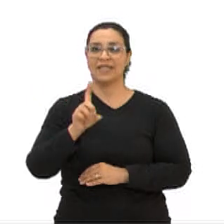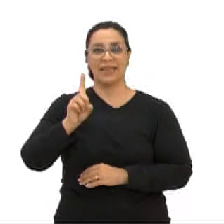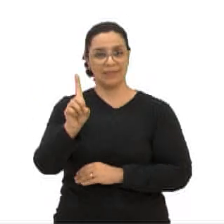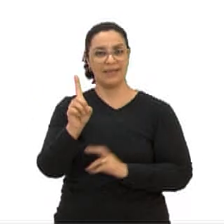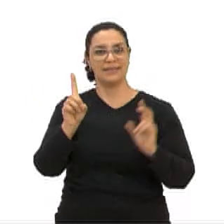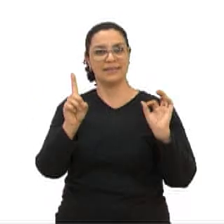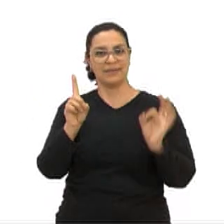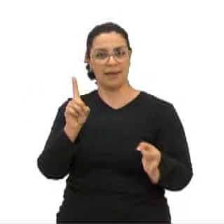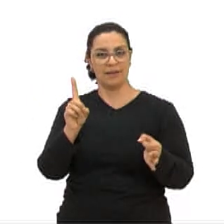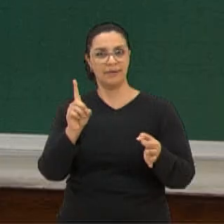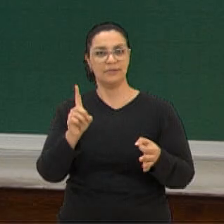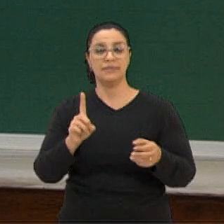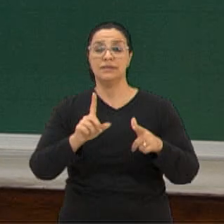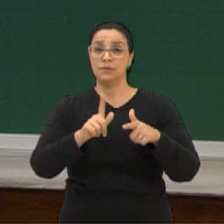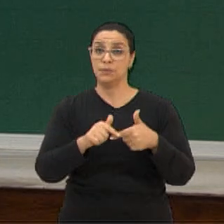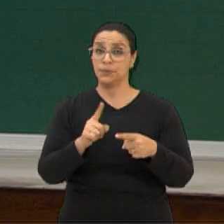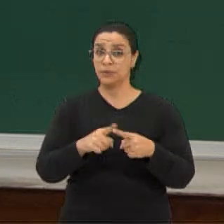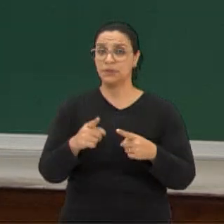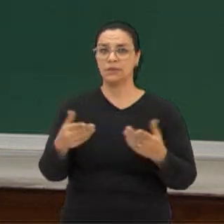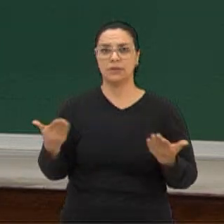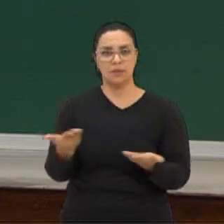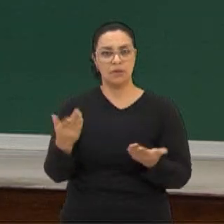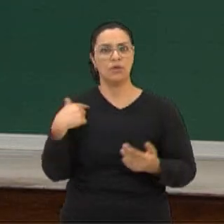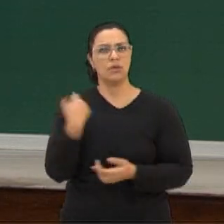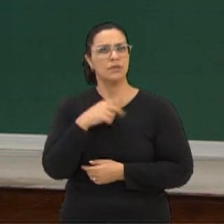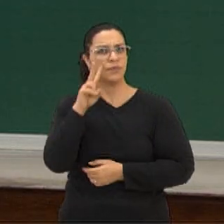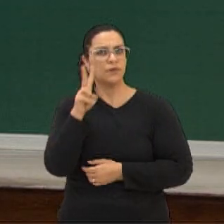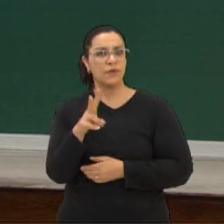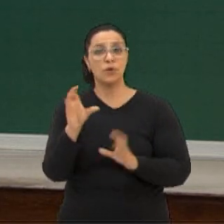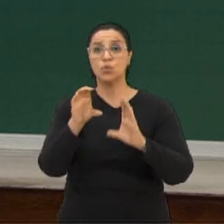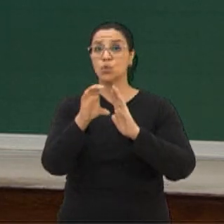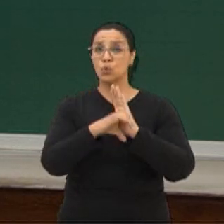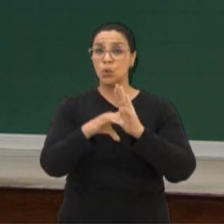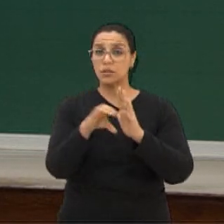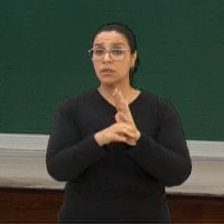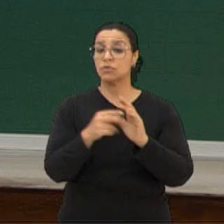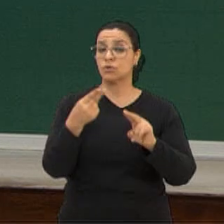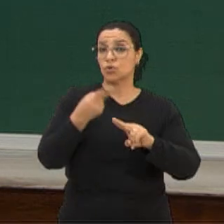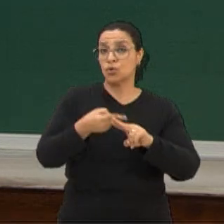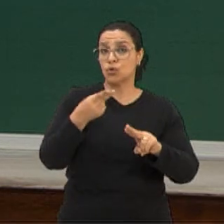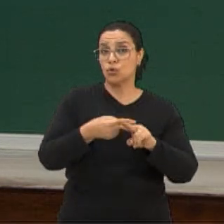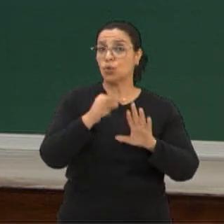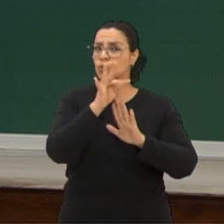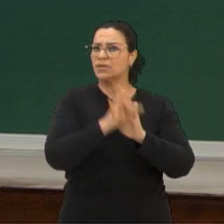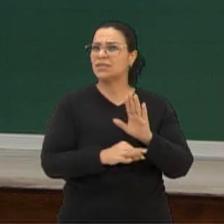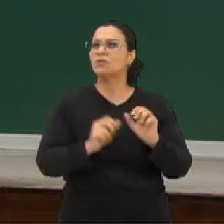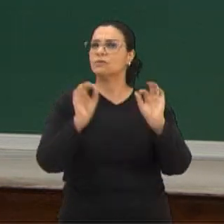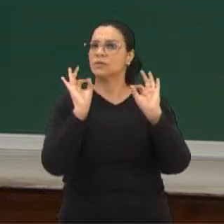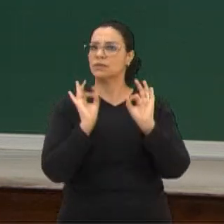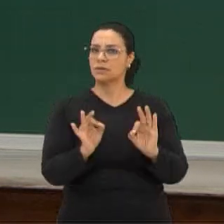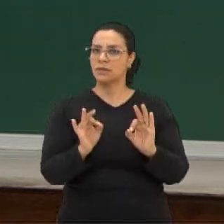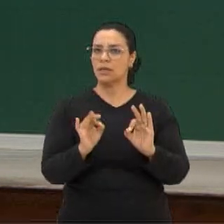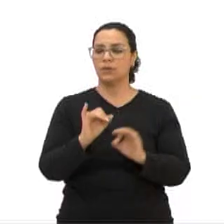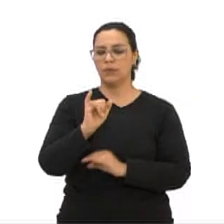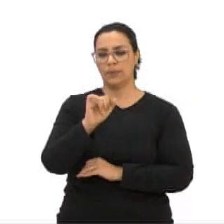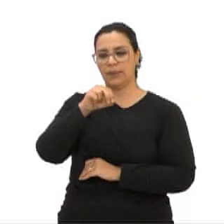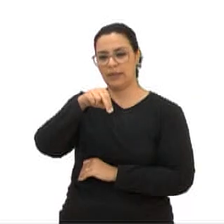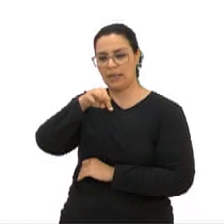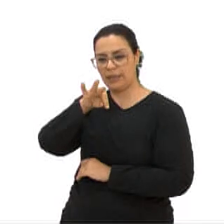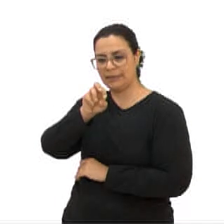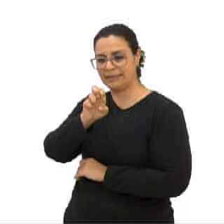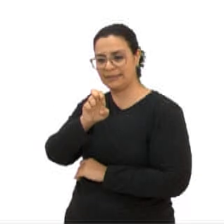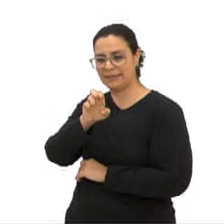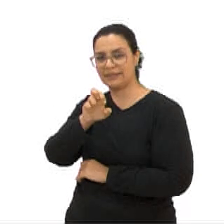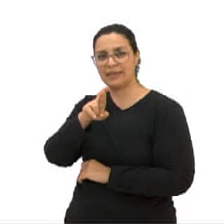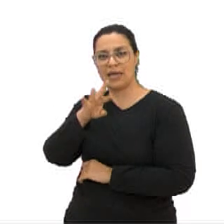alternativa que está correta. Por quê? Olha ali, ó, os conceitos utilizados aqui estão adequados. Zona intertropical